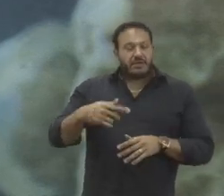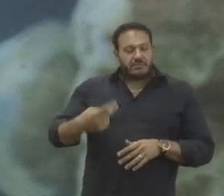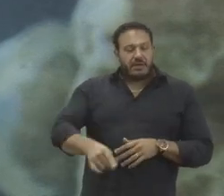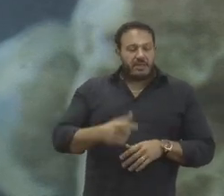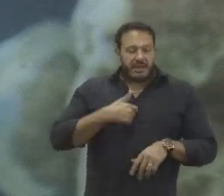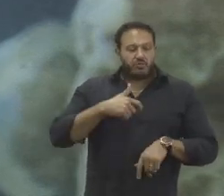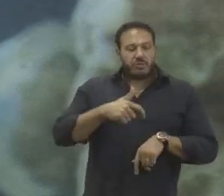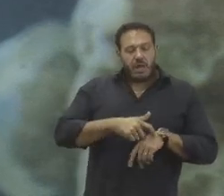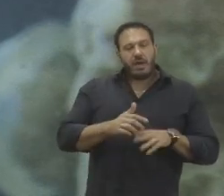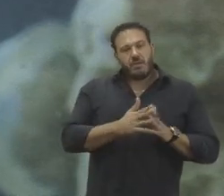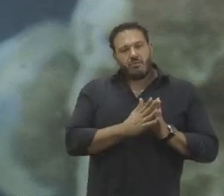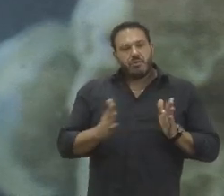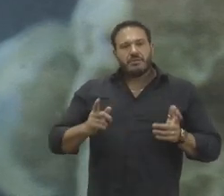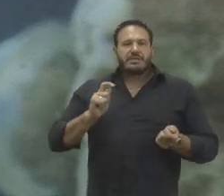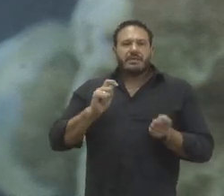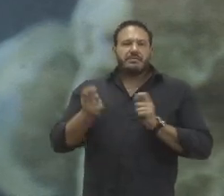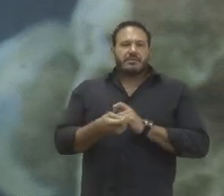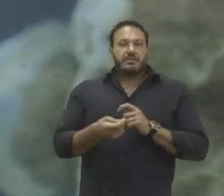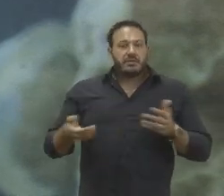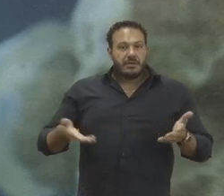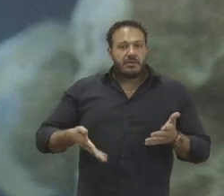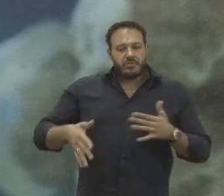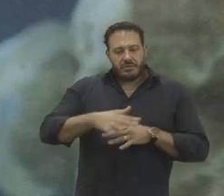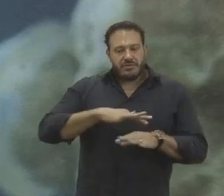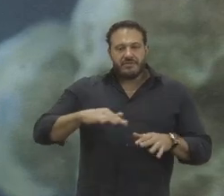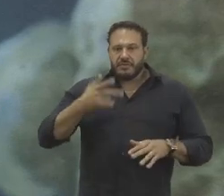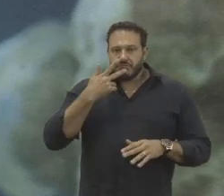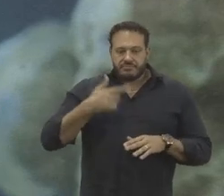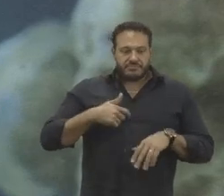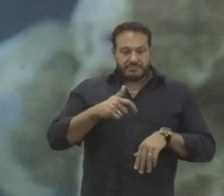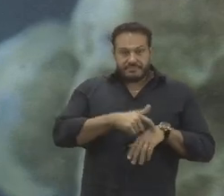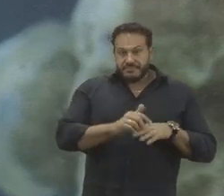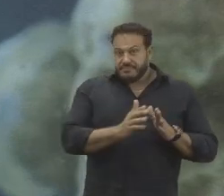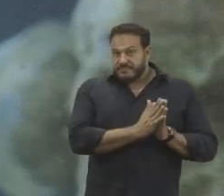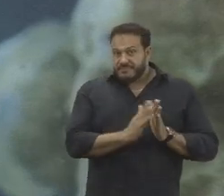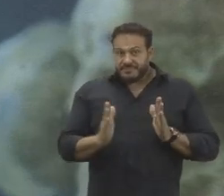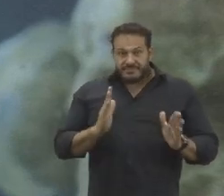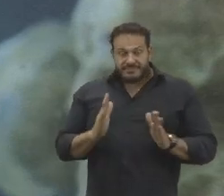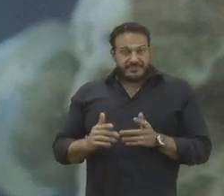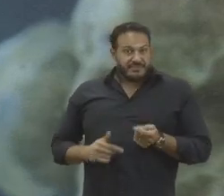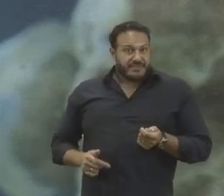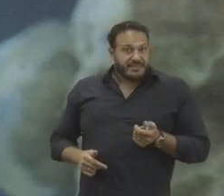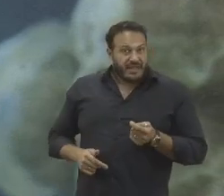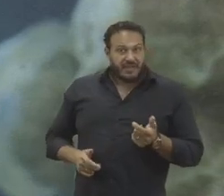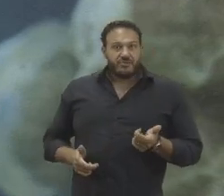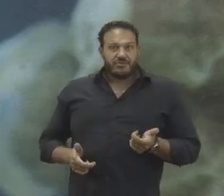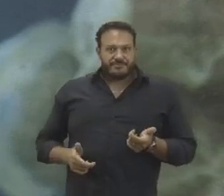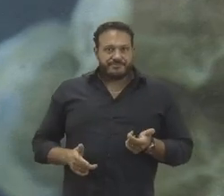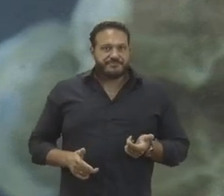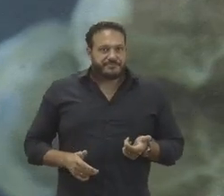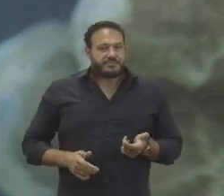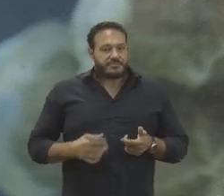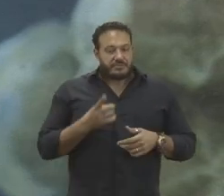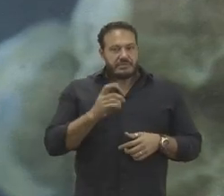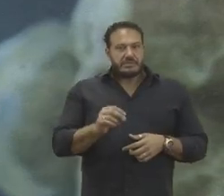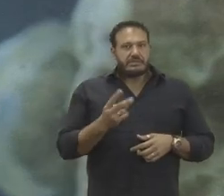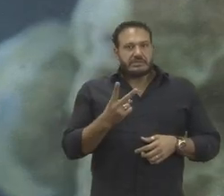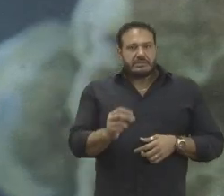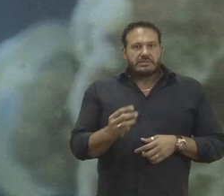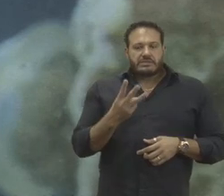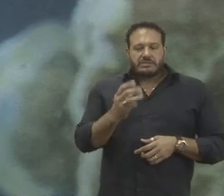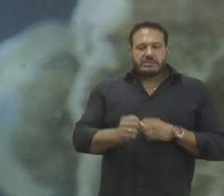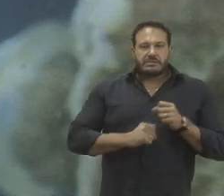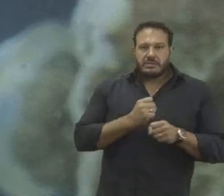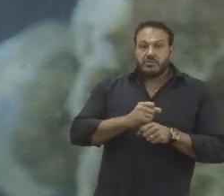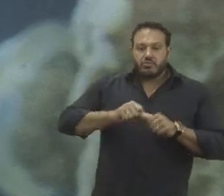adaptar nós agora estamos falando de décadas né décadas e em que tudo já mudou e ainda vai mudar